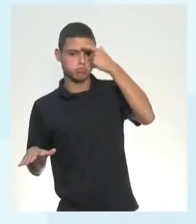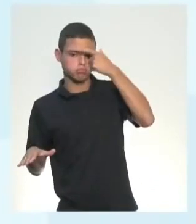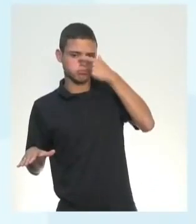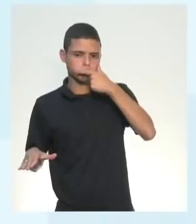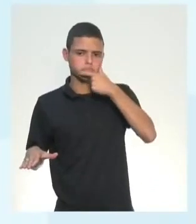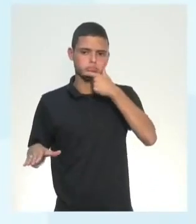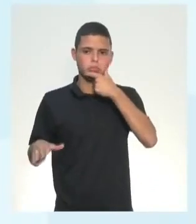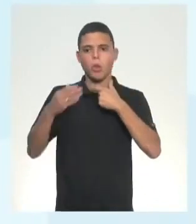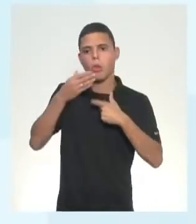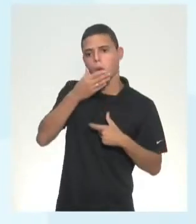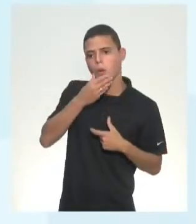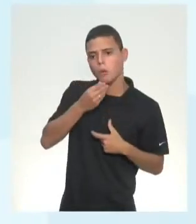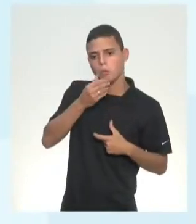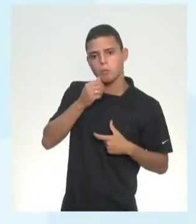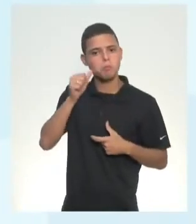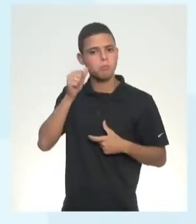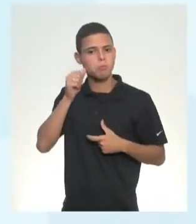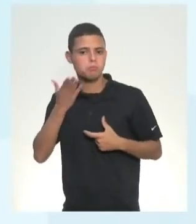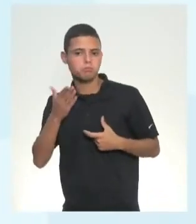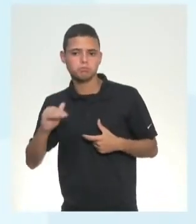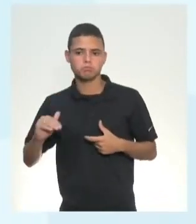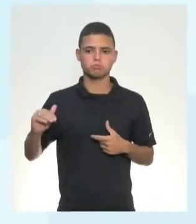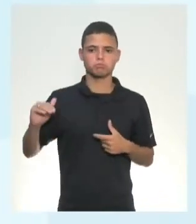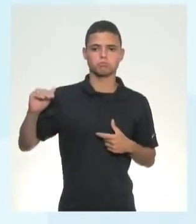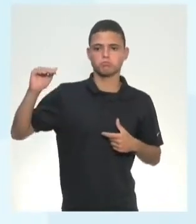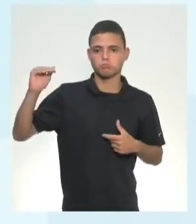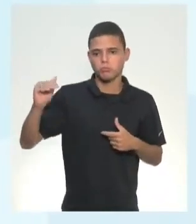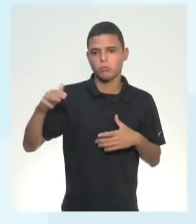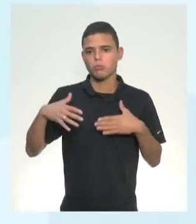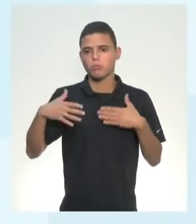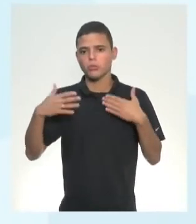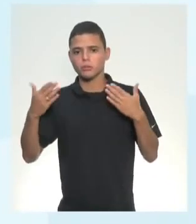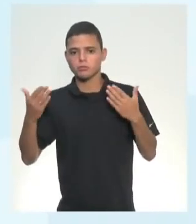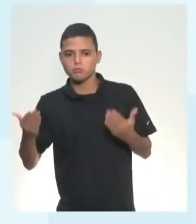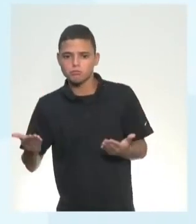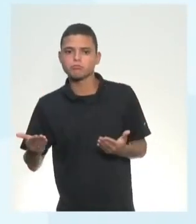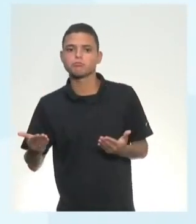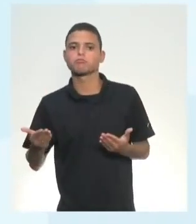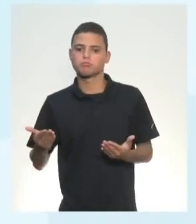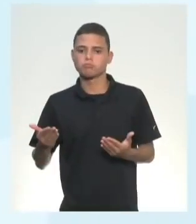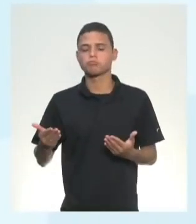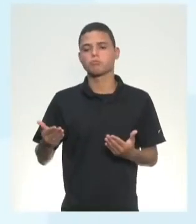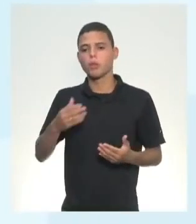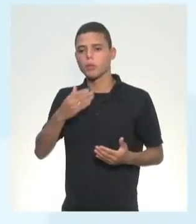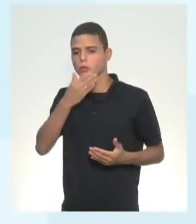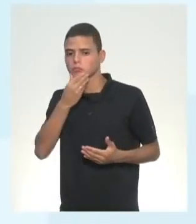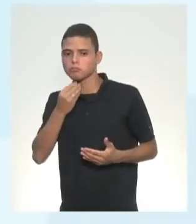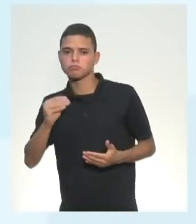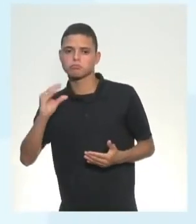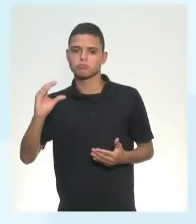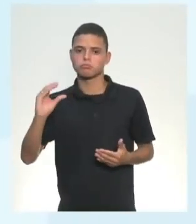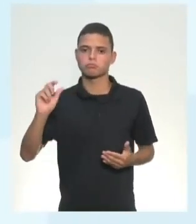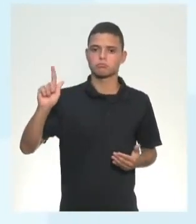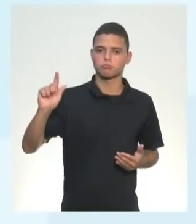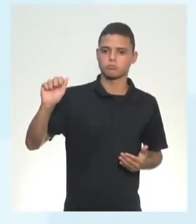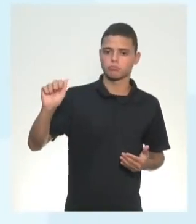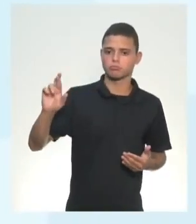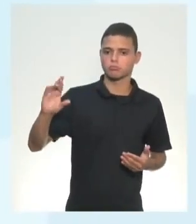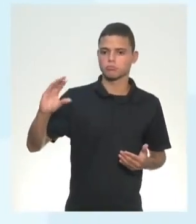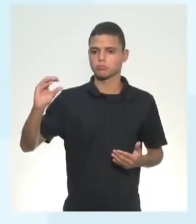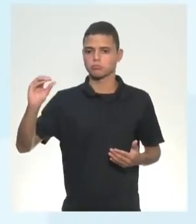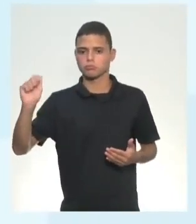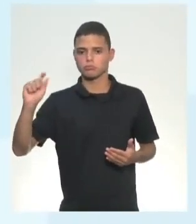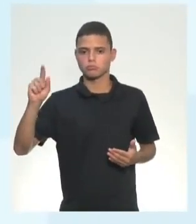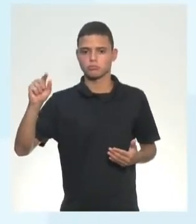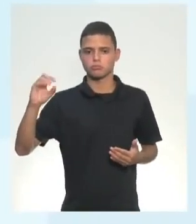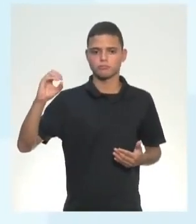menino. Ao cabo, era lindo garçom, lindo e audaz,